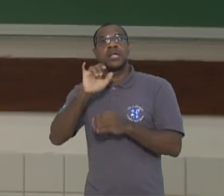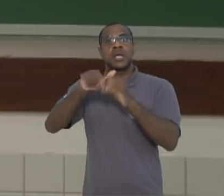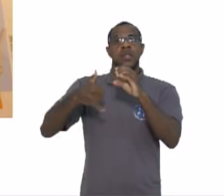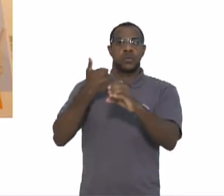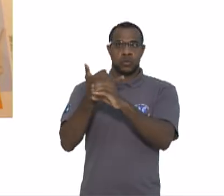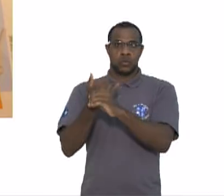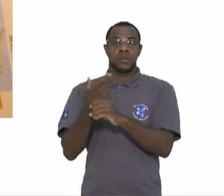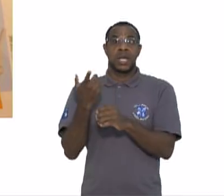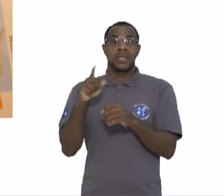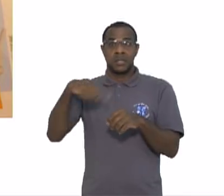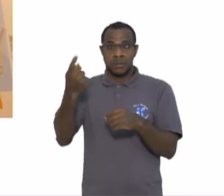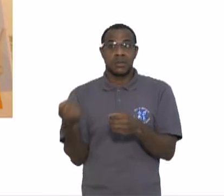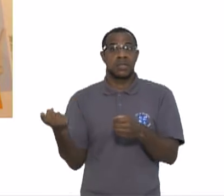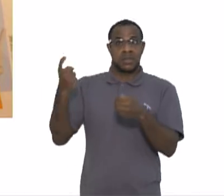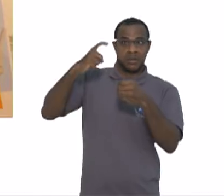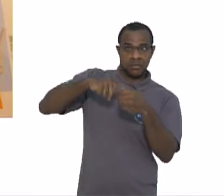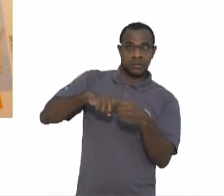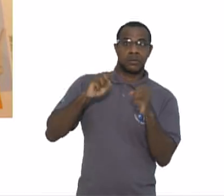pouquinho.